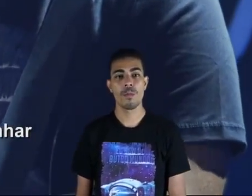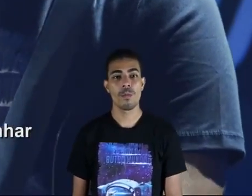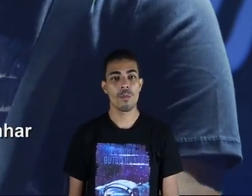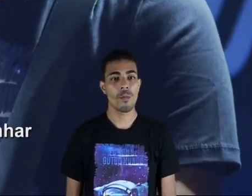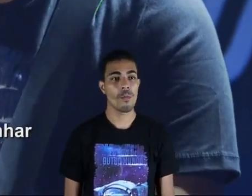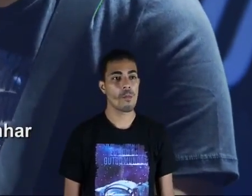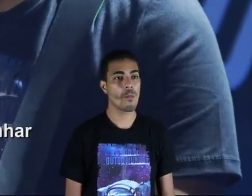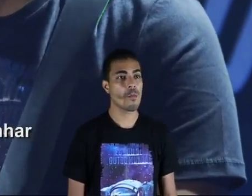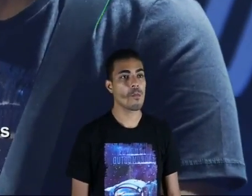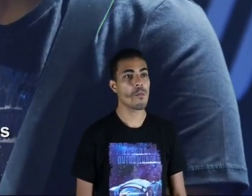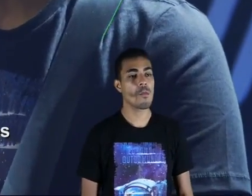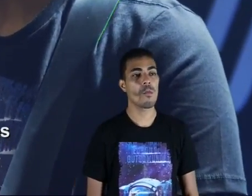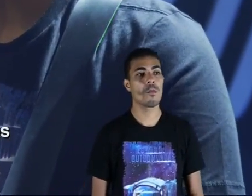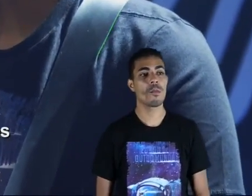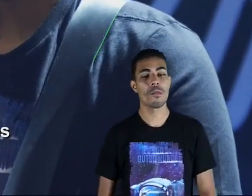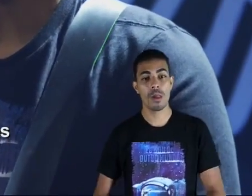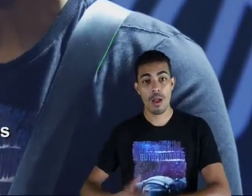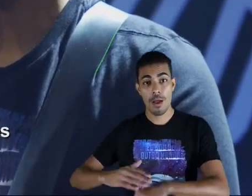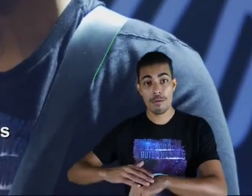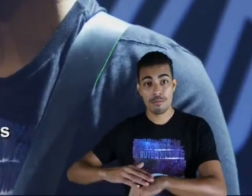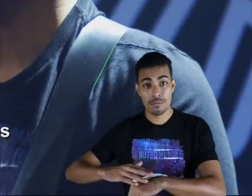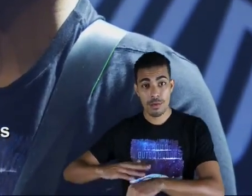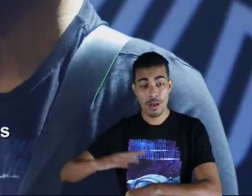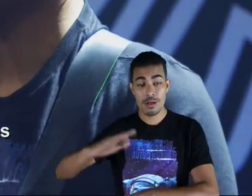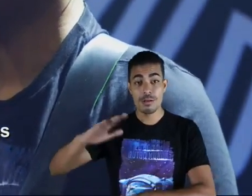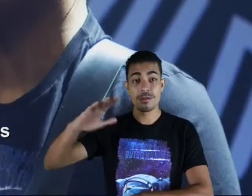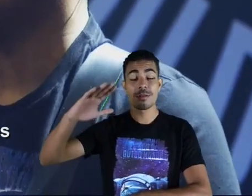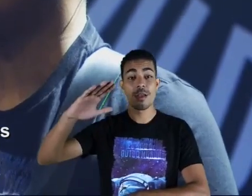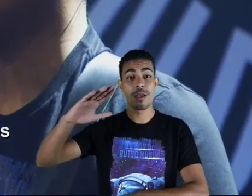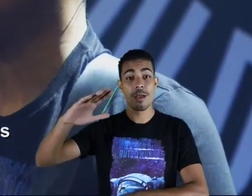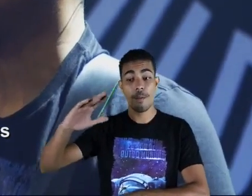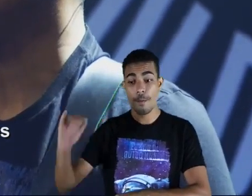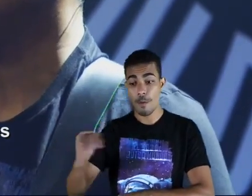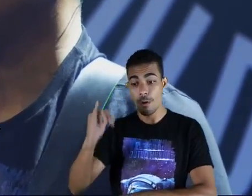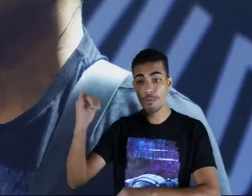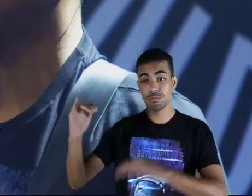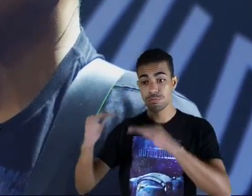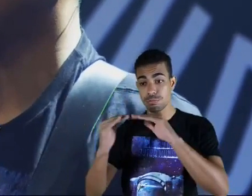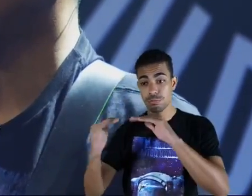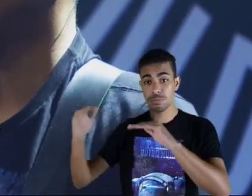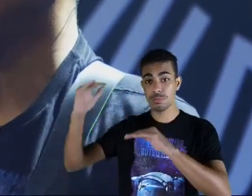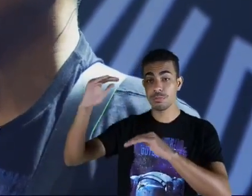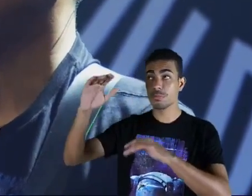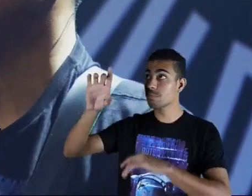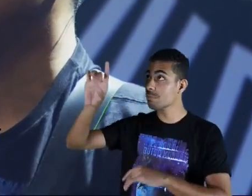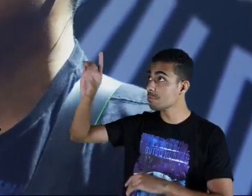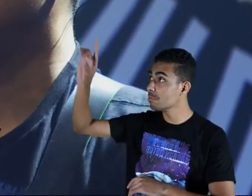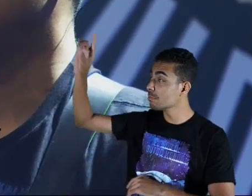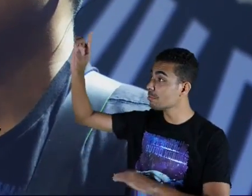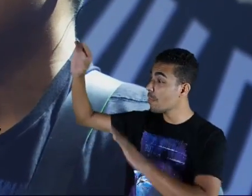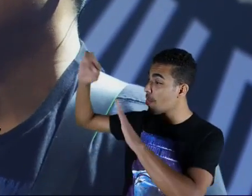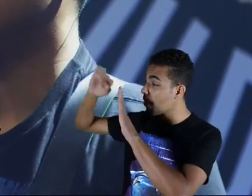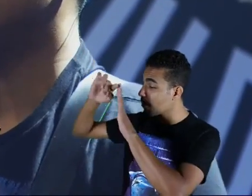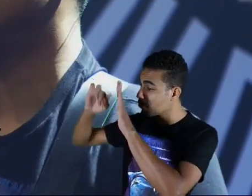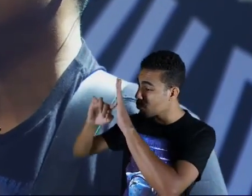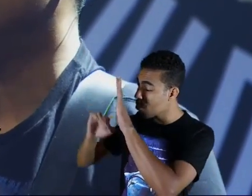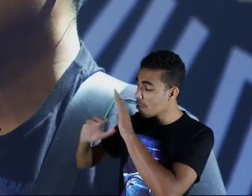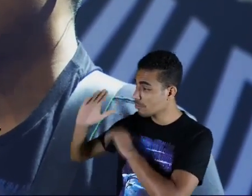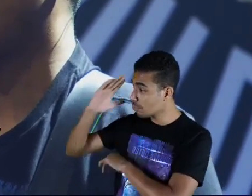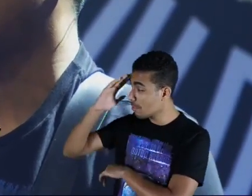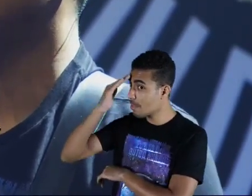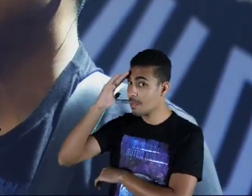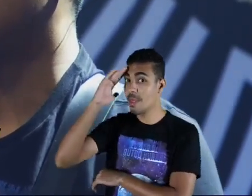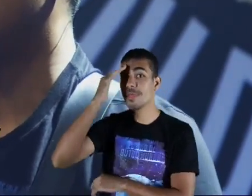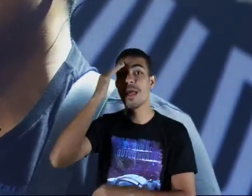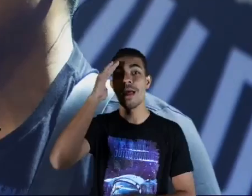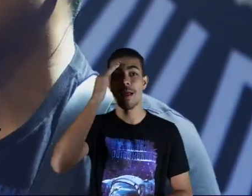Mais importante que sonhar é entender teus planos, teus